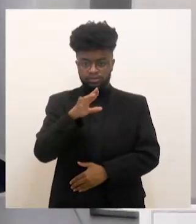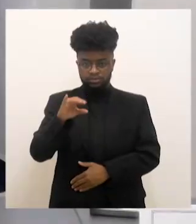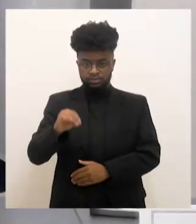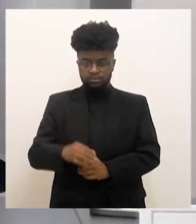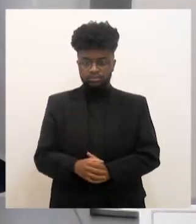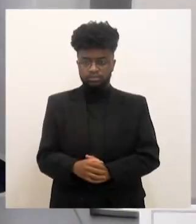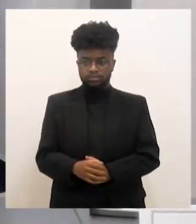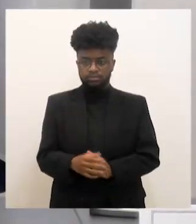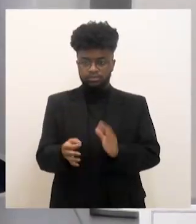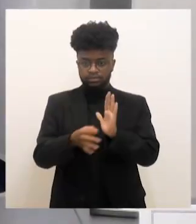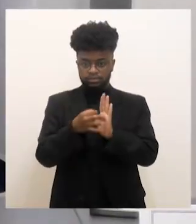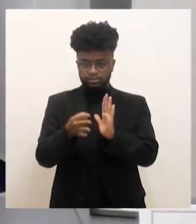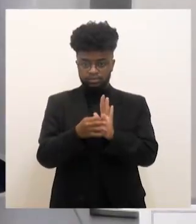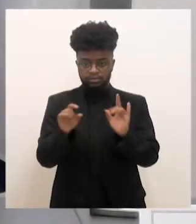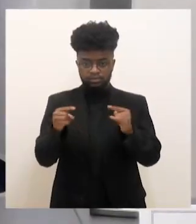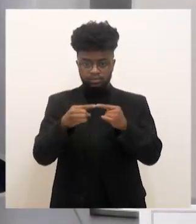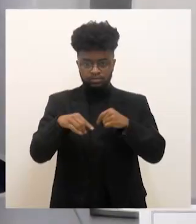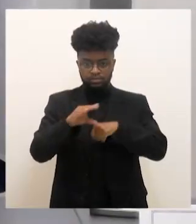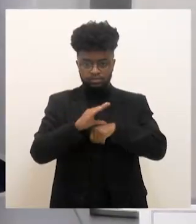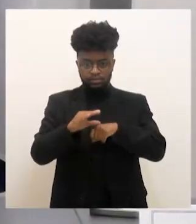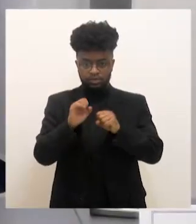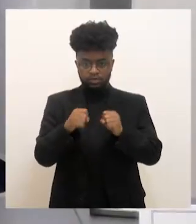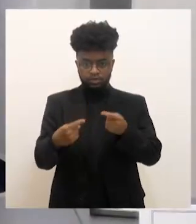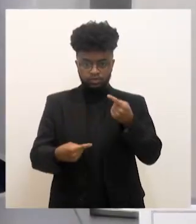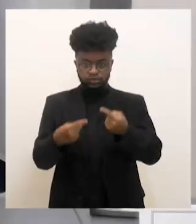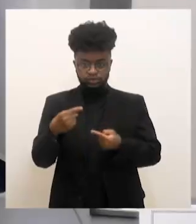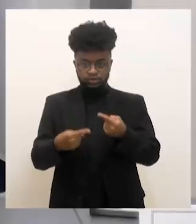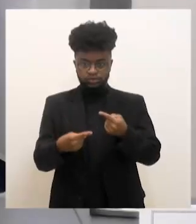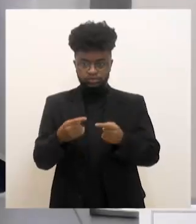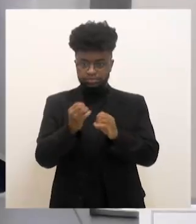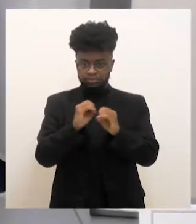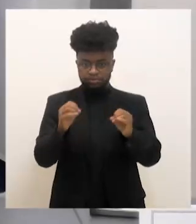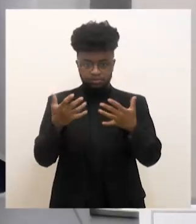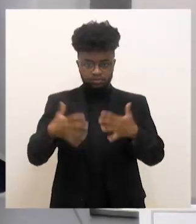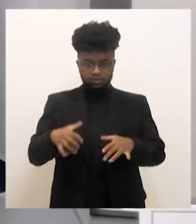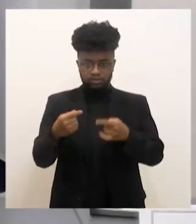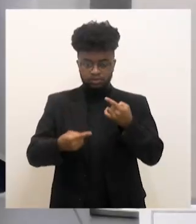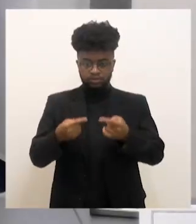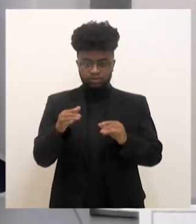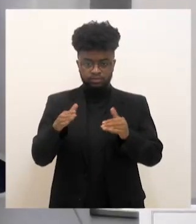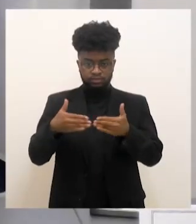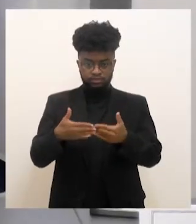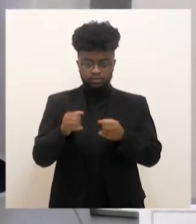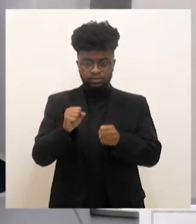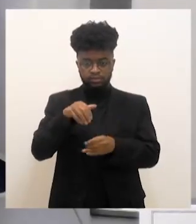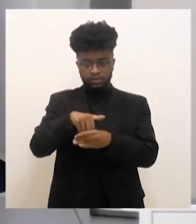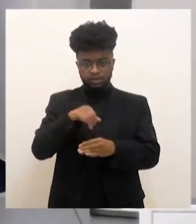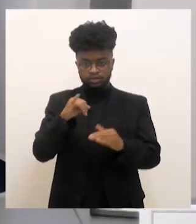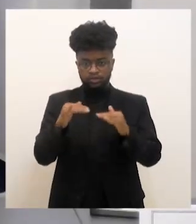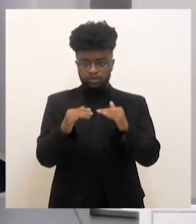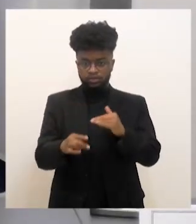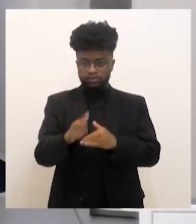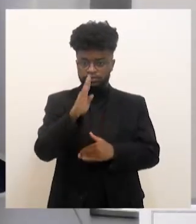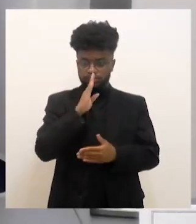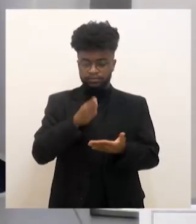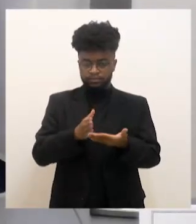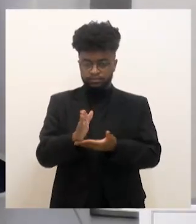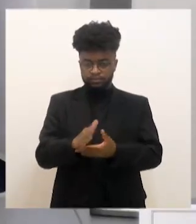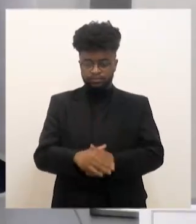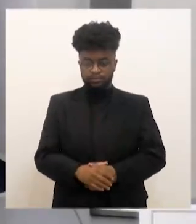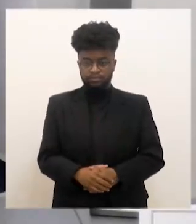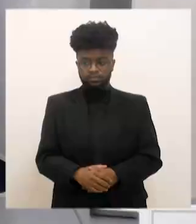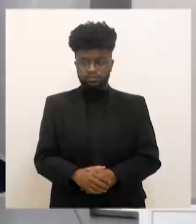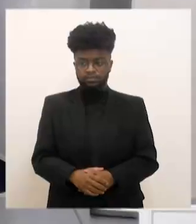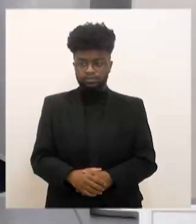Janeiro. O parecer é pela constitucionalidade. Em discussão. Não havendo quem queira discutir, encerrada a discussão, em votação, os senhores que aprovam permaneçam como estão.